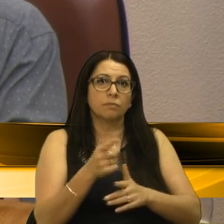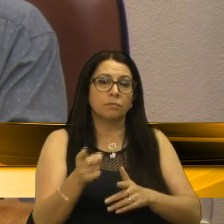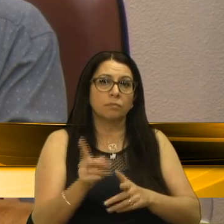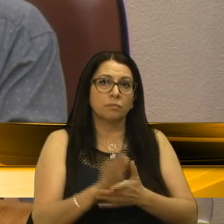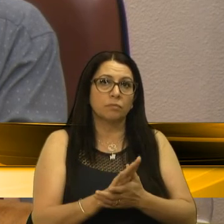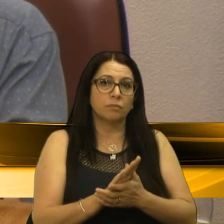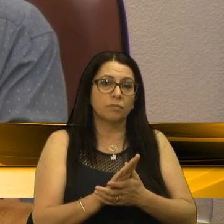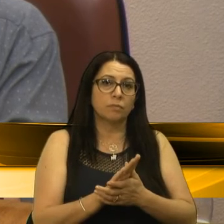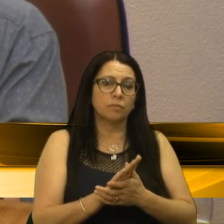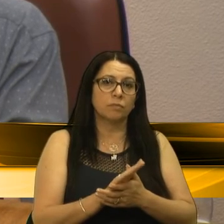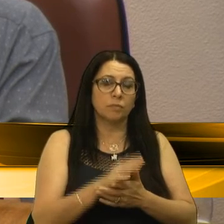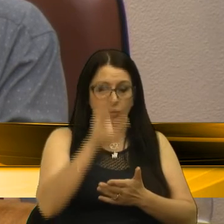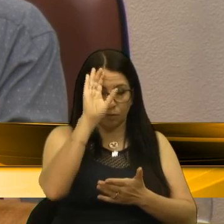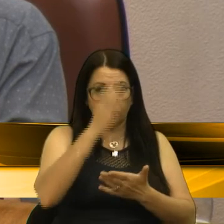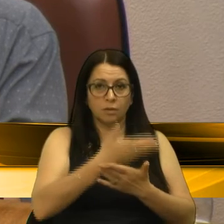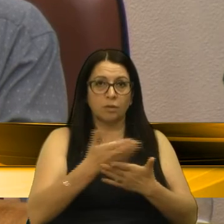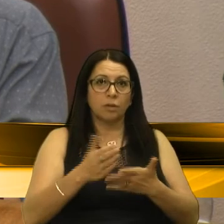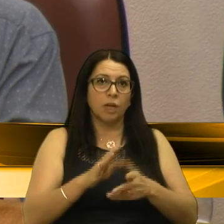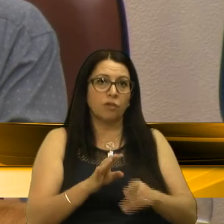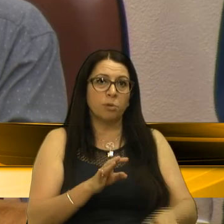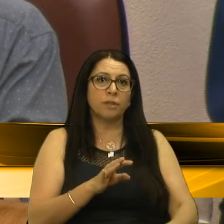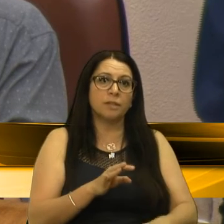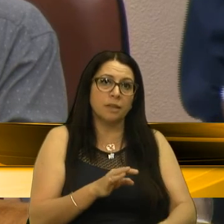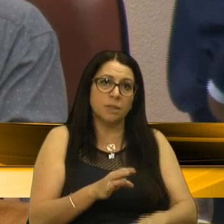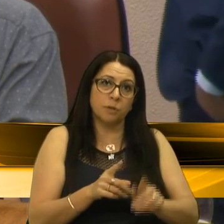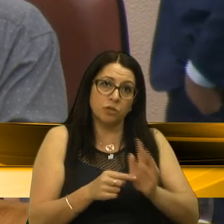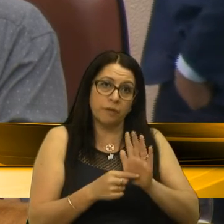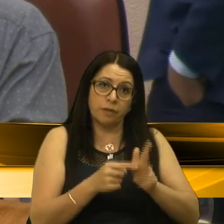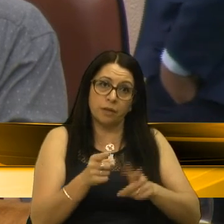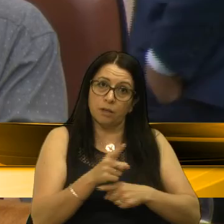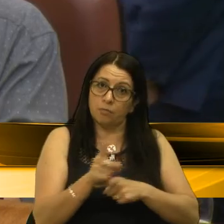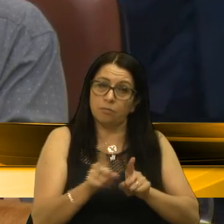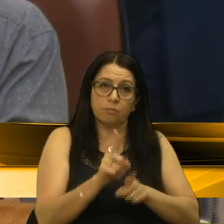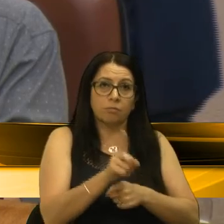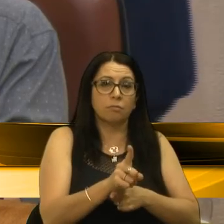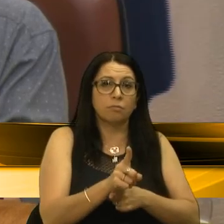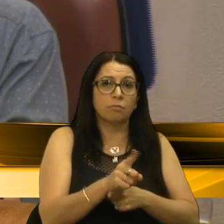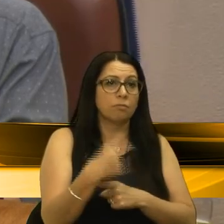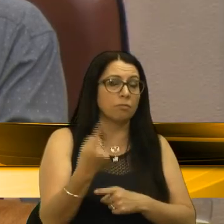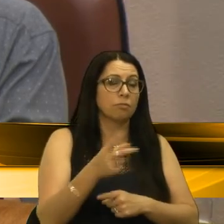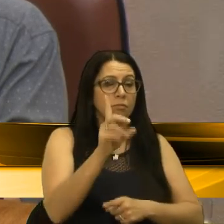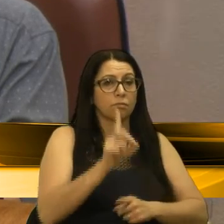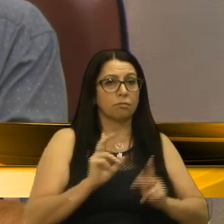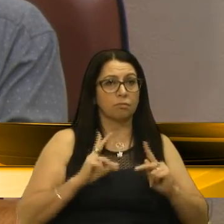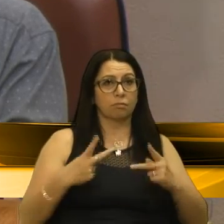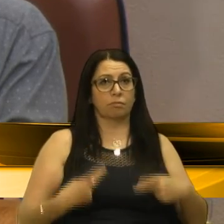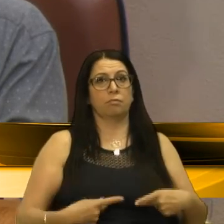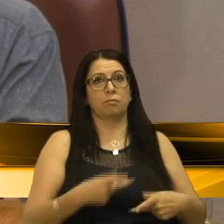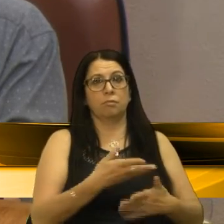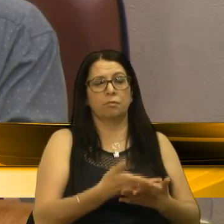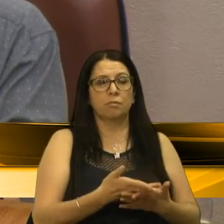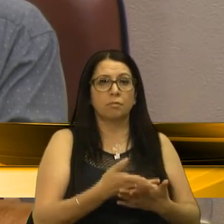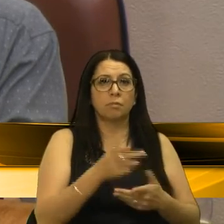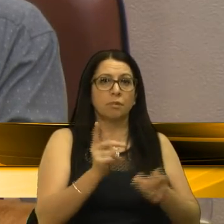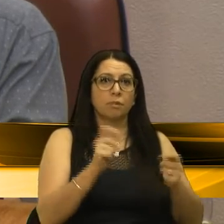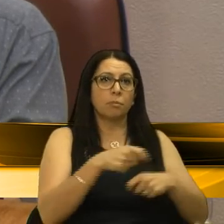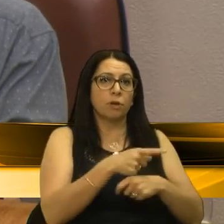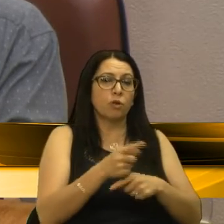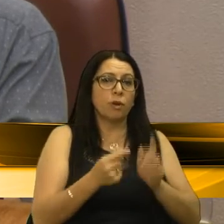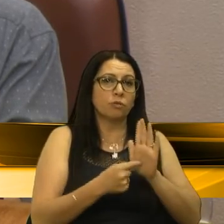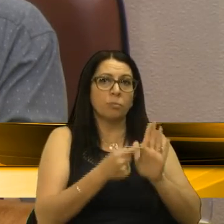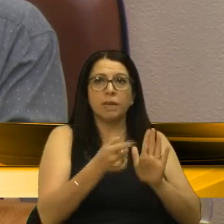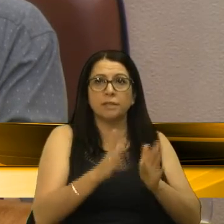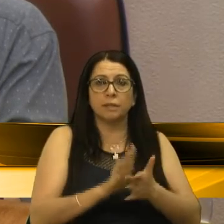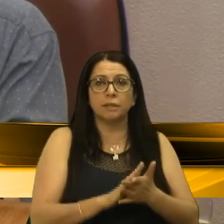país que, em tese, decorrem de desrespeito a direitos humanos, sob pena de se esvaziar da competência da